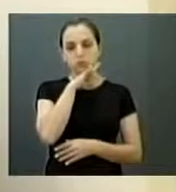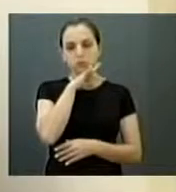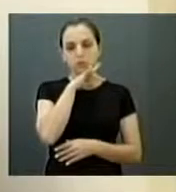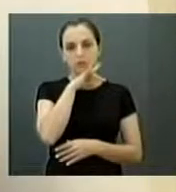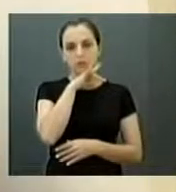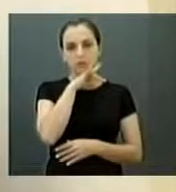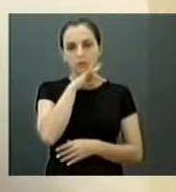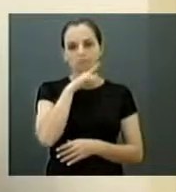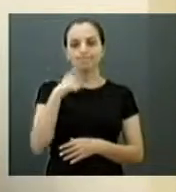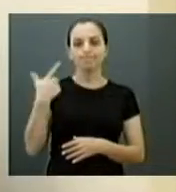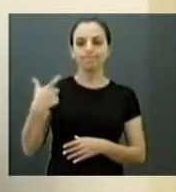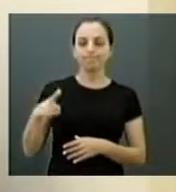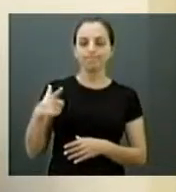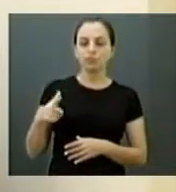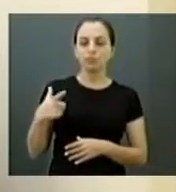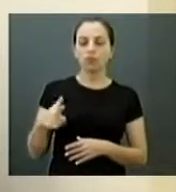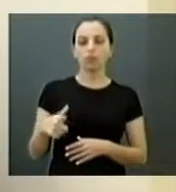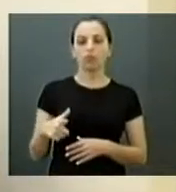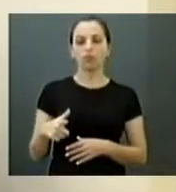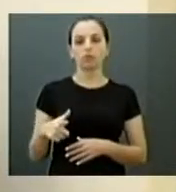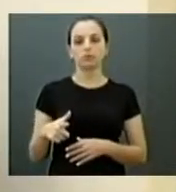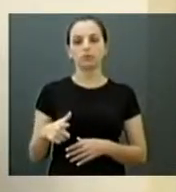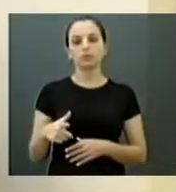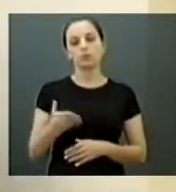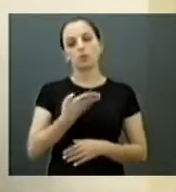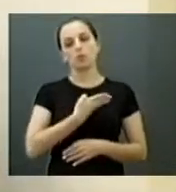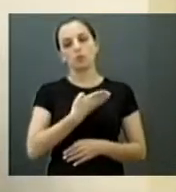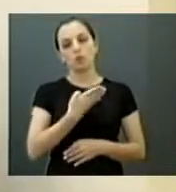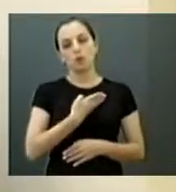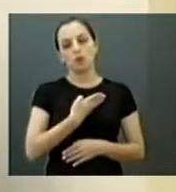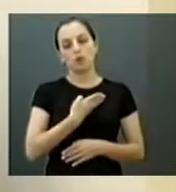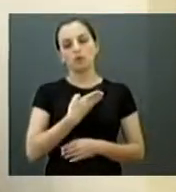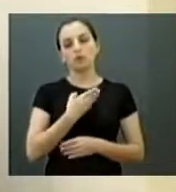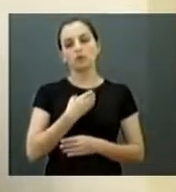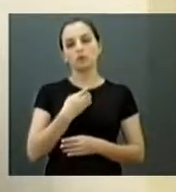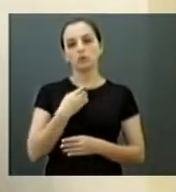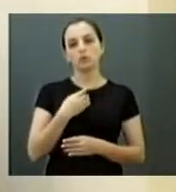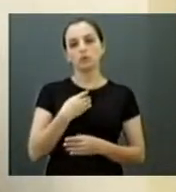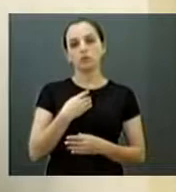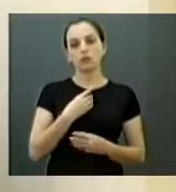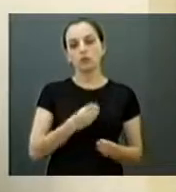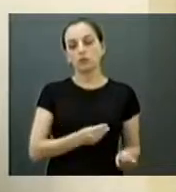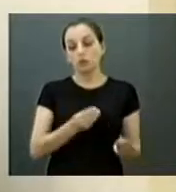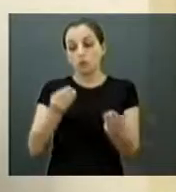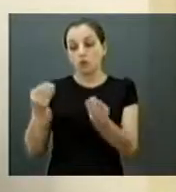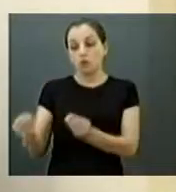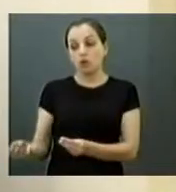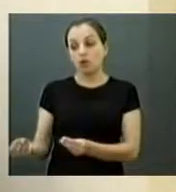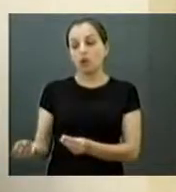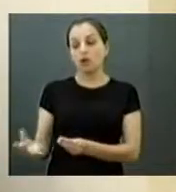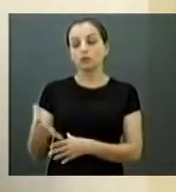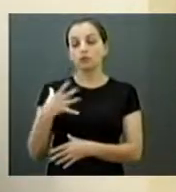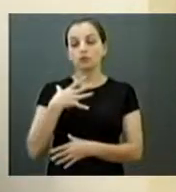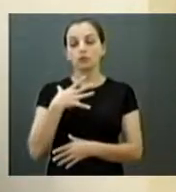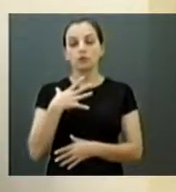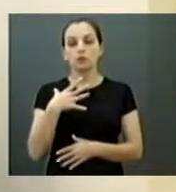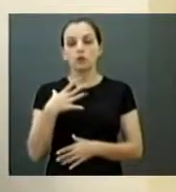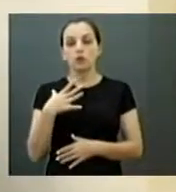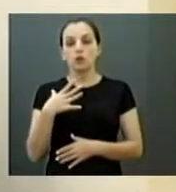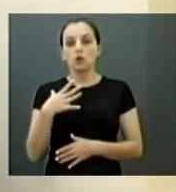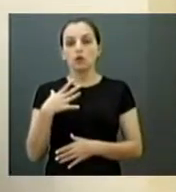quase inexistentes. E esses colegas vão ser jogados em situações extremamente difíceis.